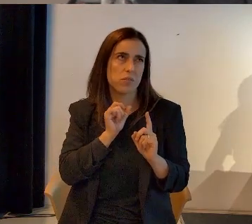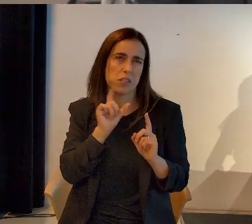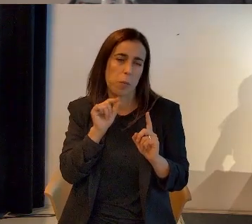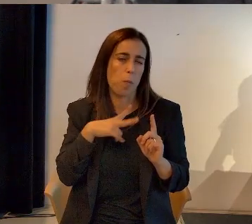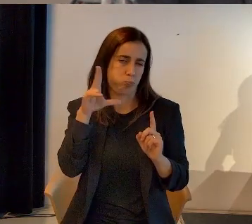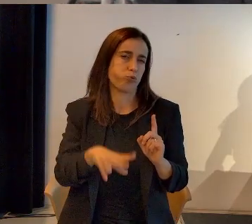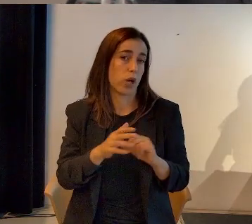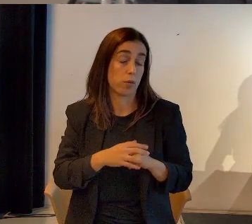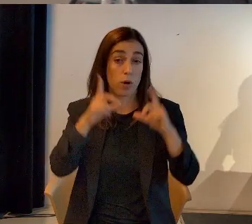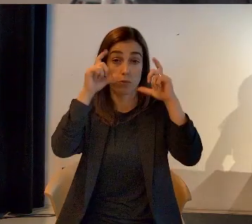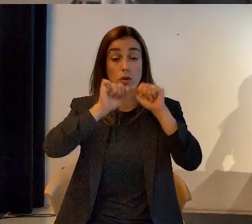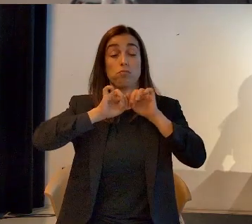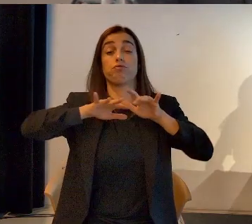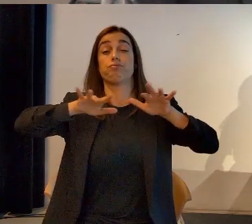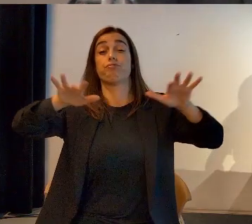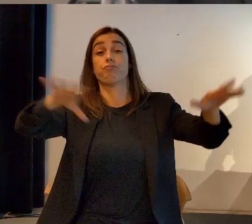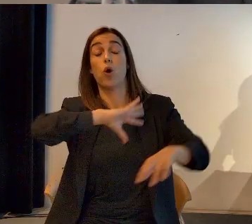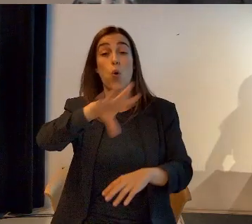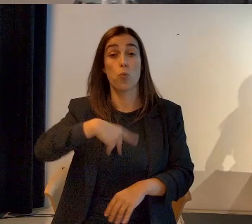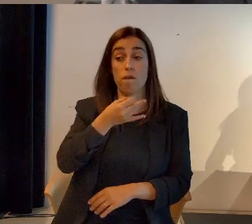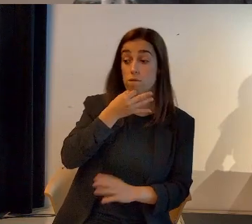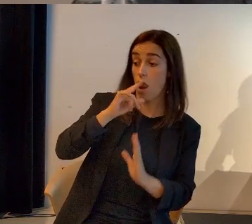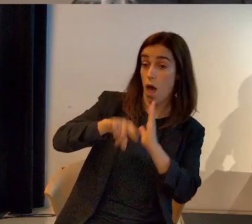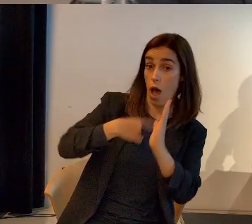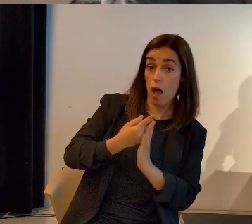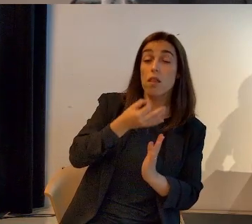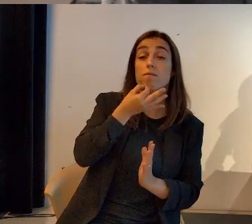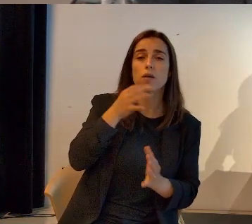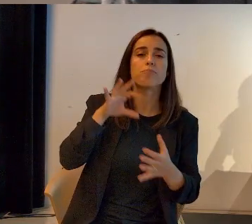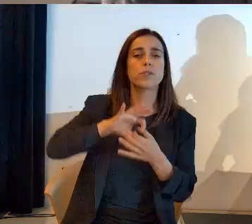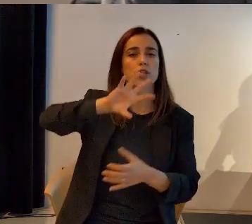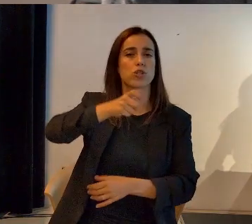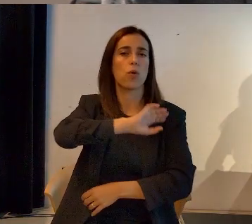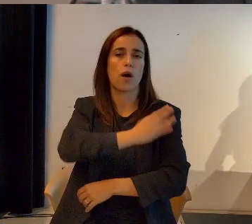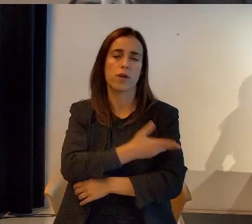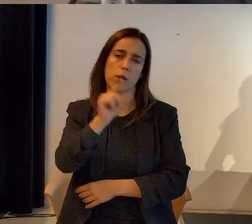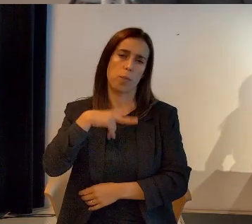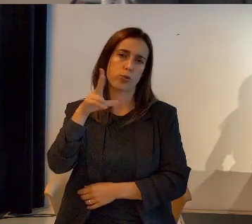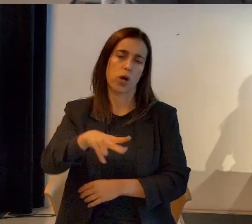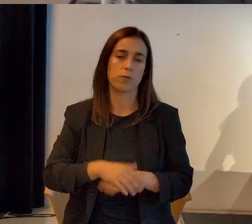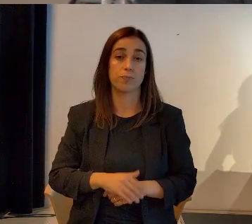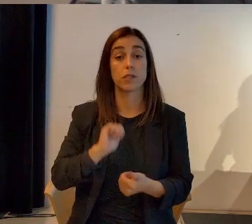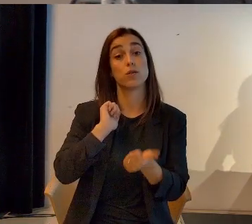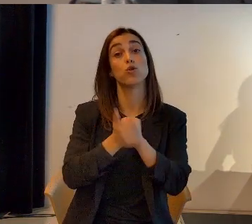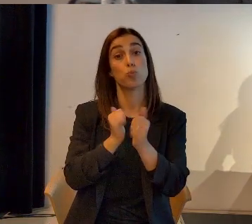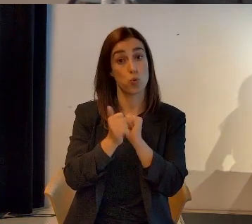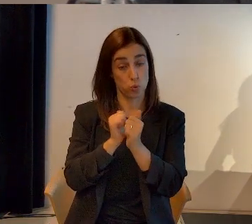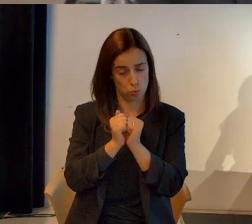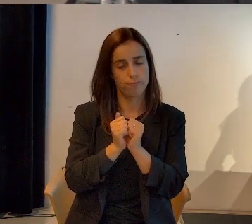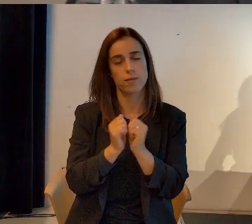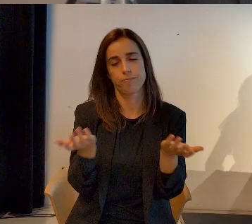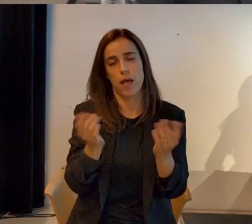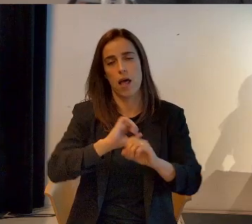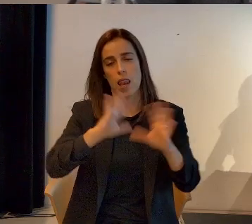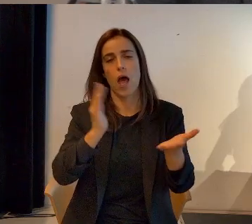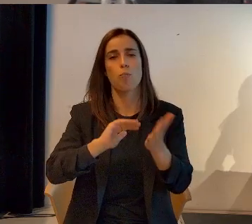estas fotos correm o mundo e quando se fala de Águeda está-se a falar da região de Aveiro e de Portugal também. Desporto, também haverá logicamente